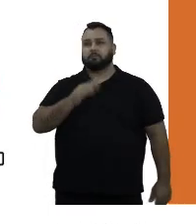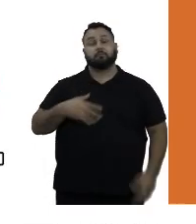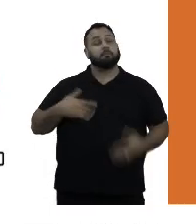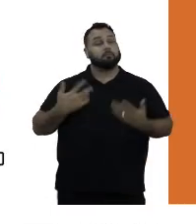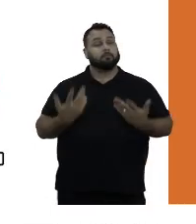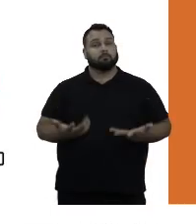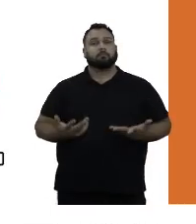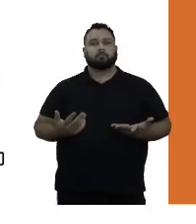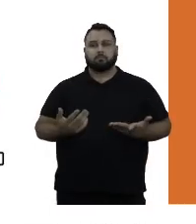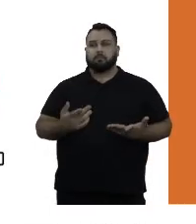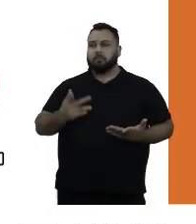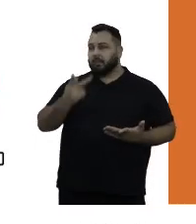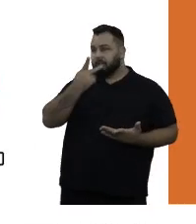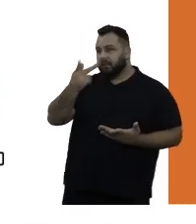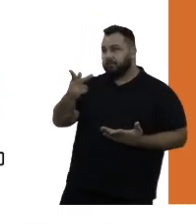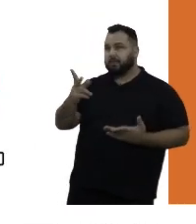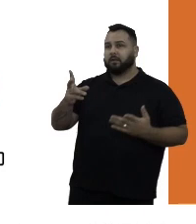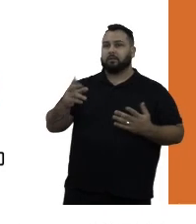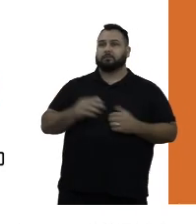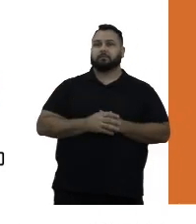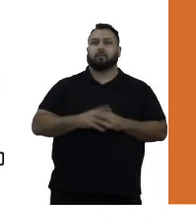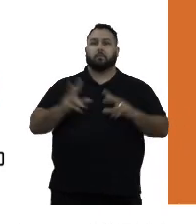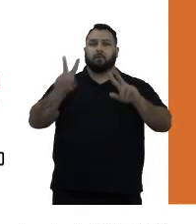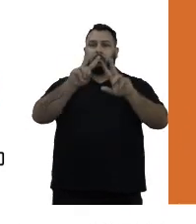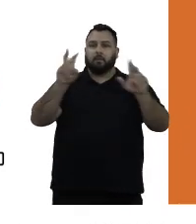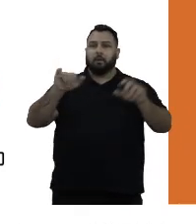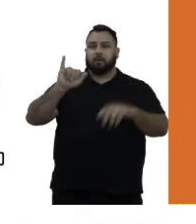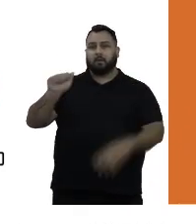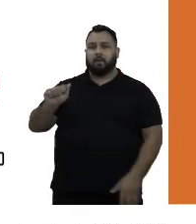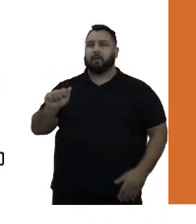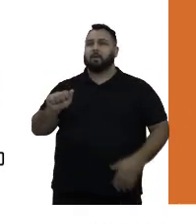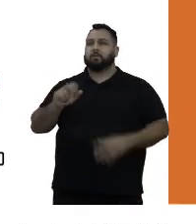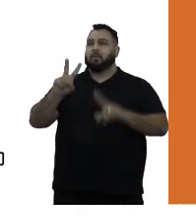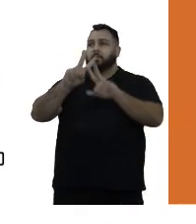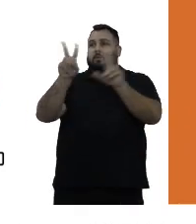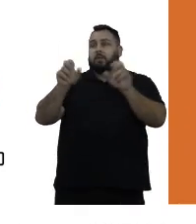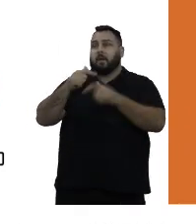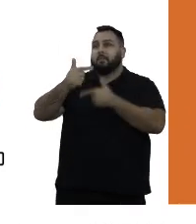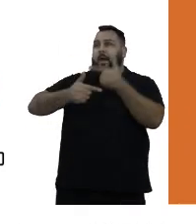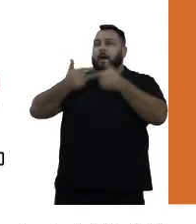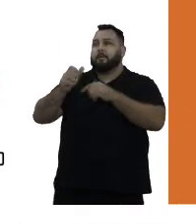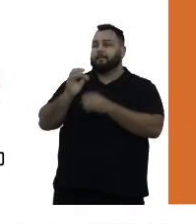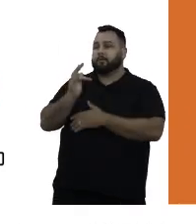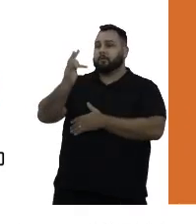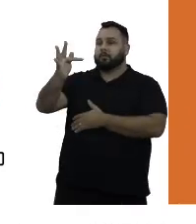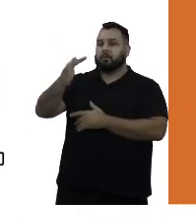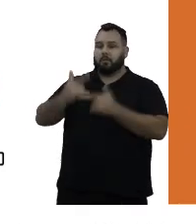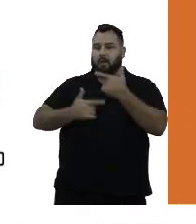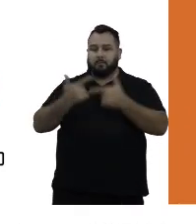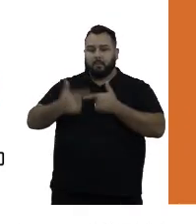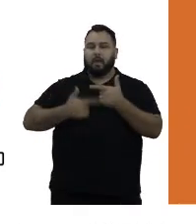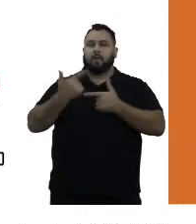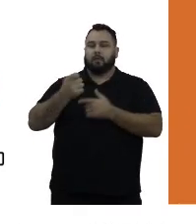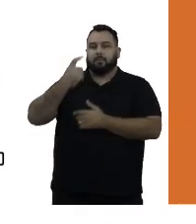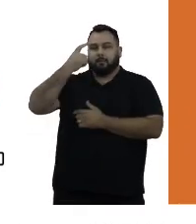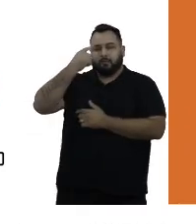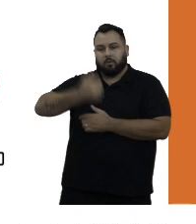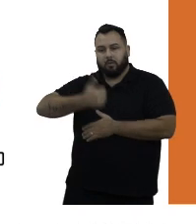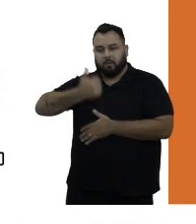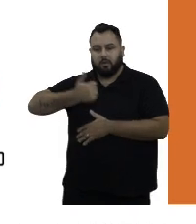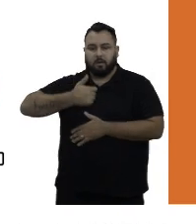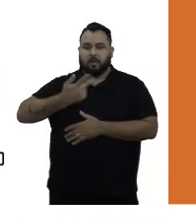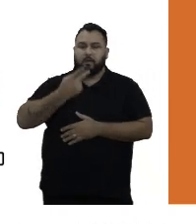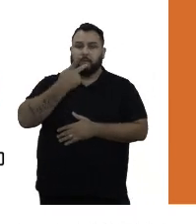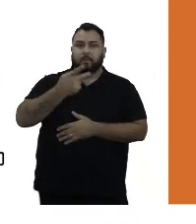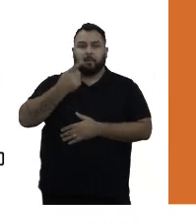Enfim, quando a gente vai falar sobre inteligência artificial, sobre o trabalho, sobre o futuro do trabalho, a primeira coisa que a gente começa a pensar é sobre